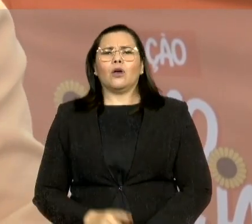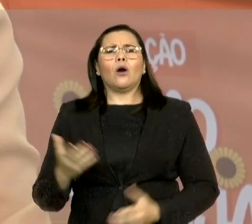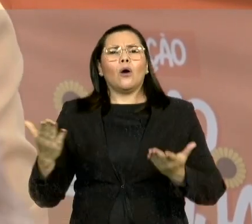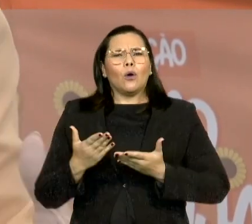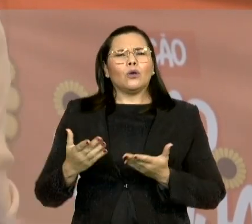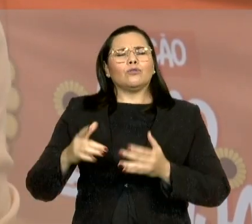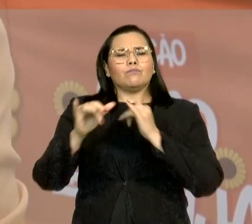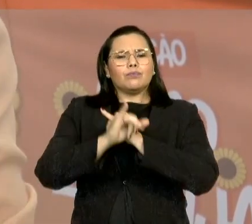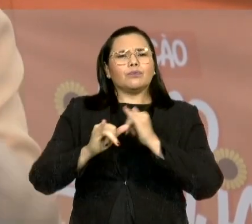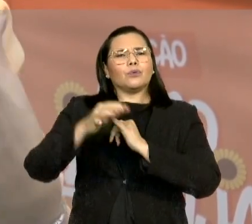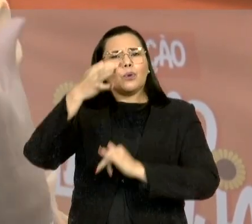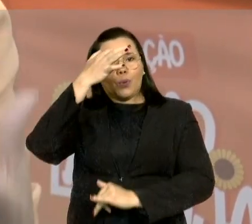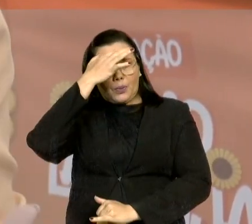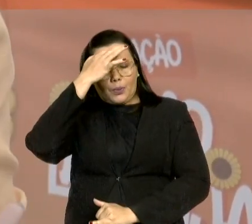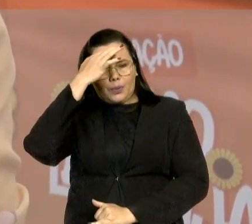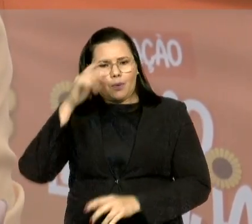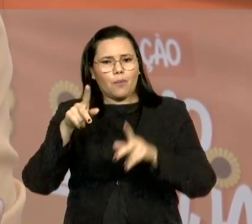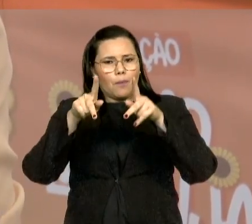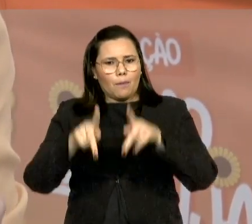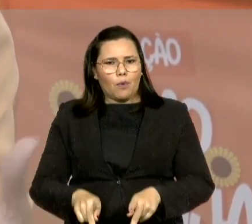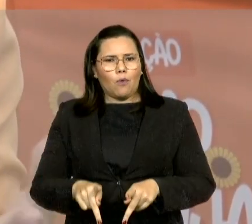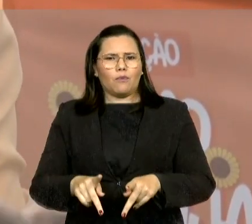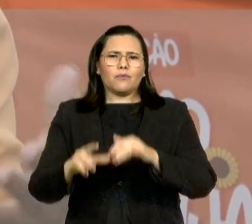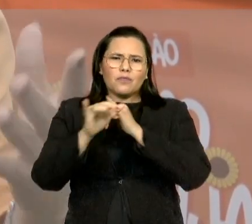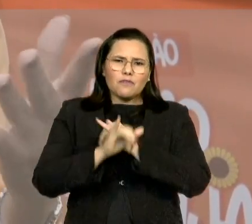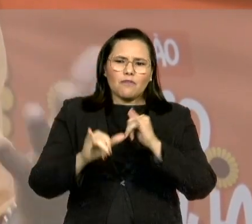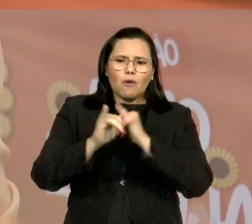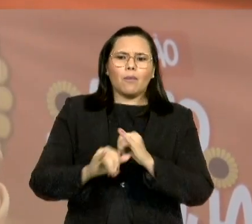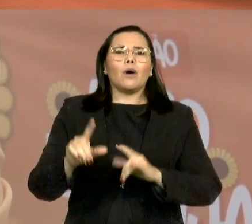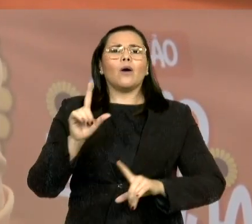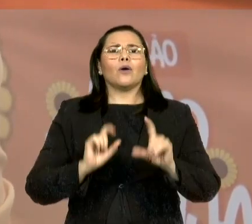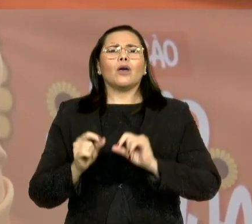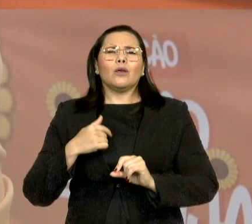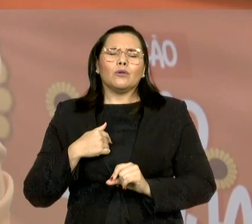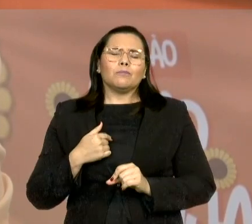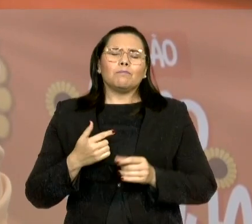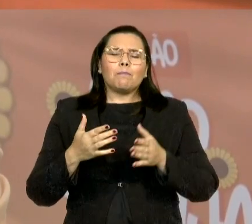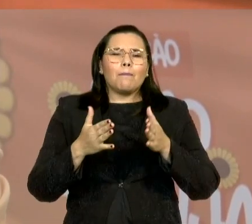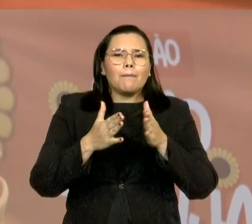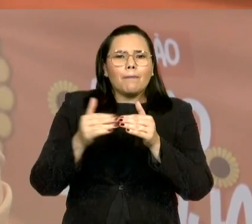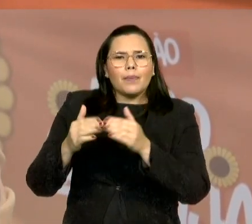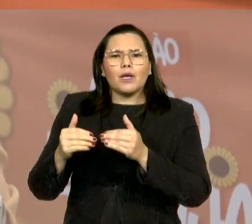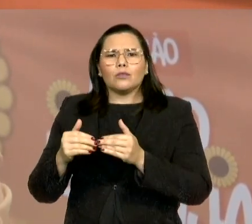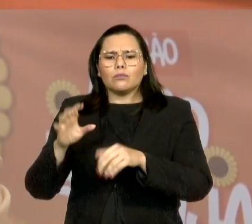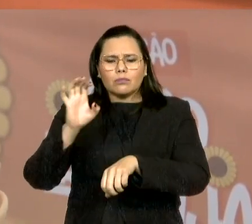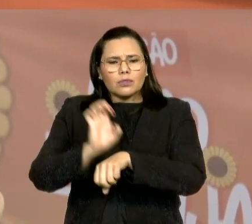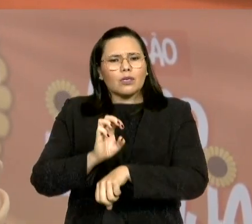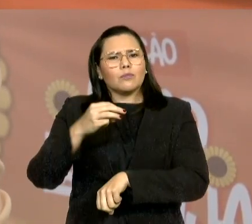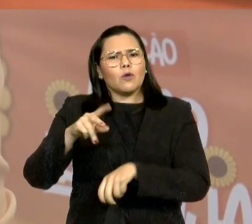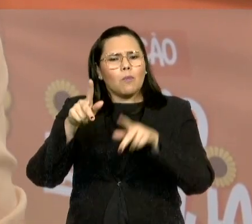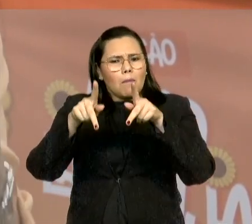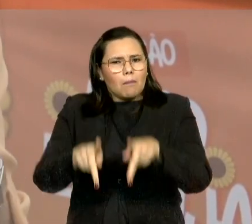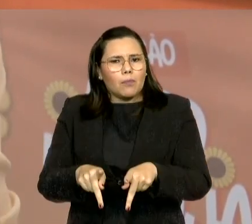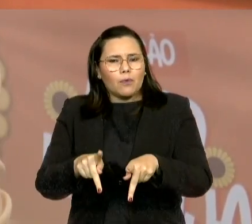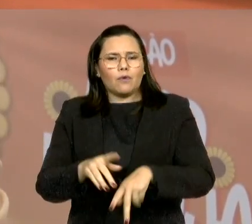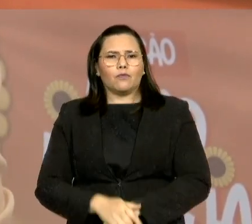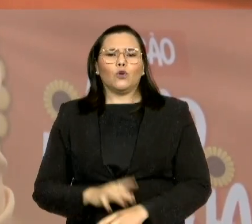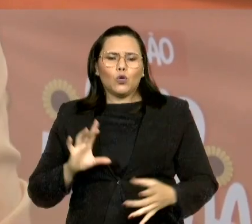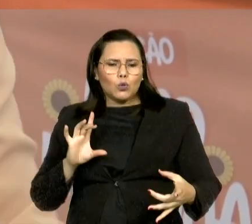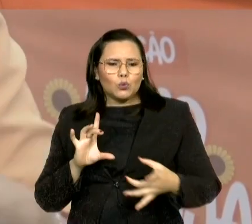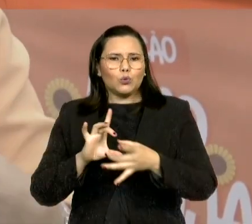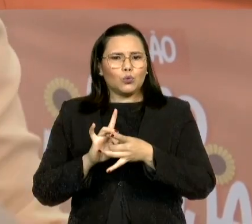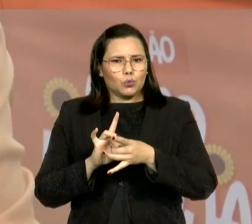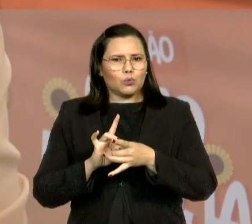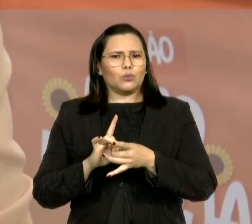de disseminar, de espalhar. E aqui eu conclamo todo o nosso estado do Maranhão para que juntos e